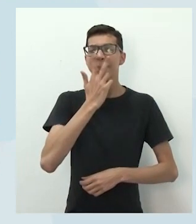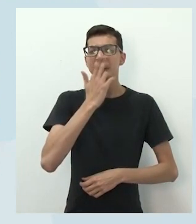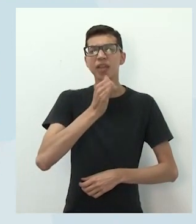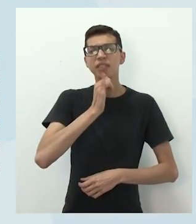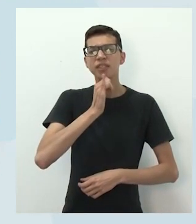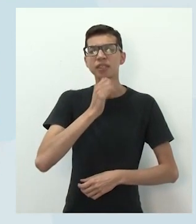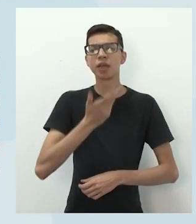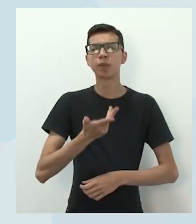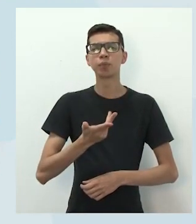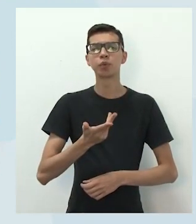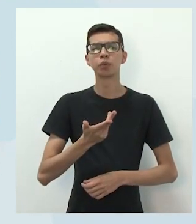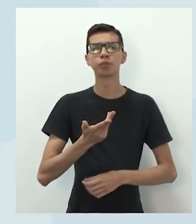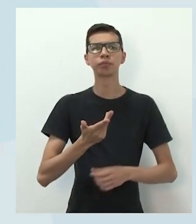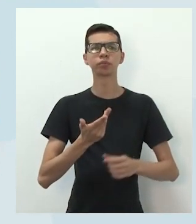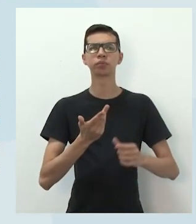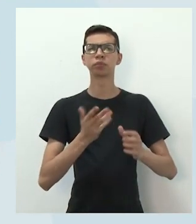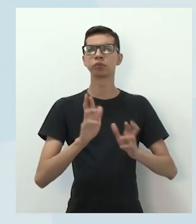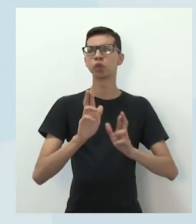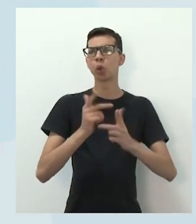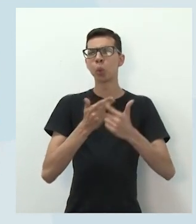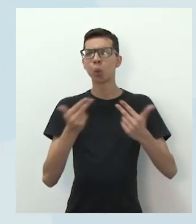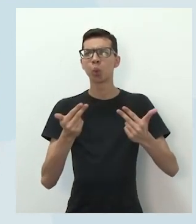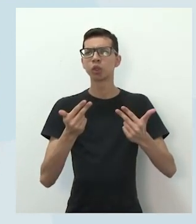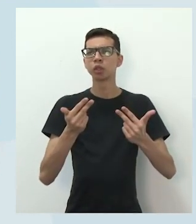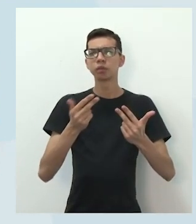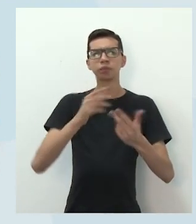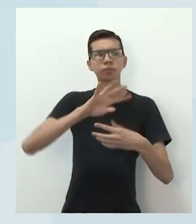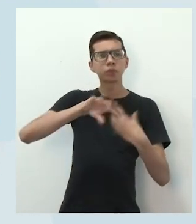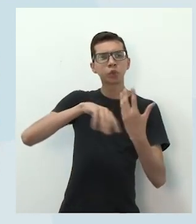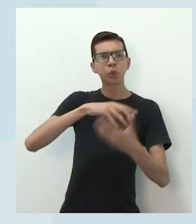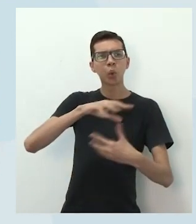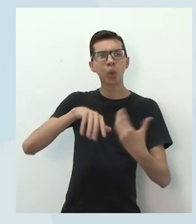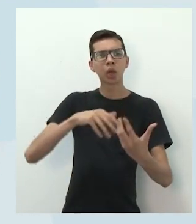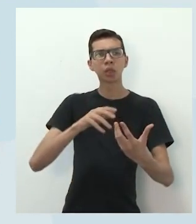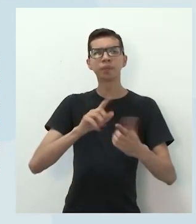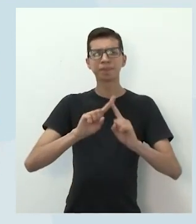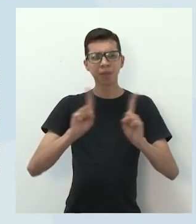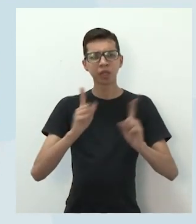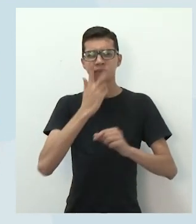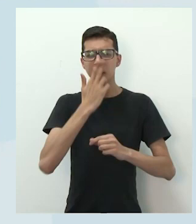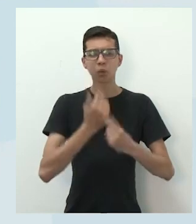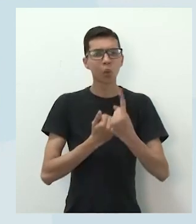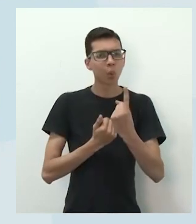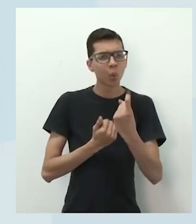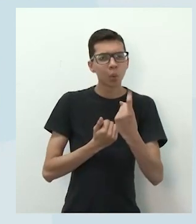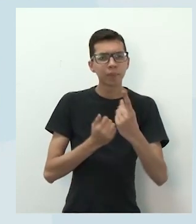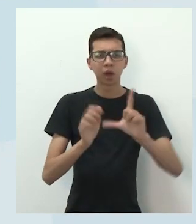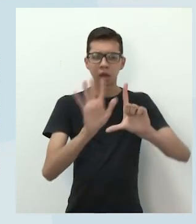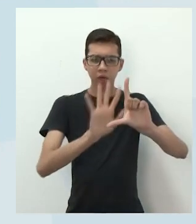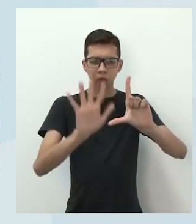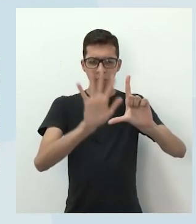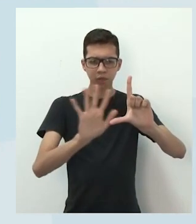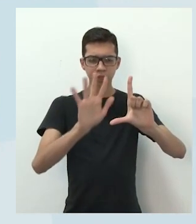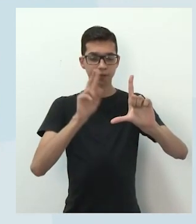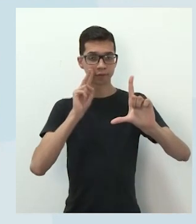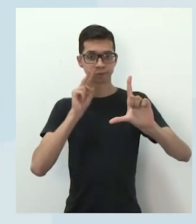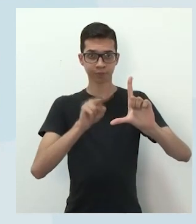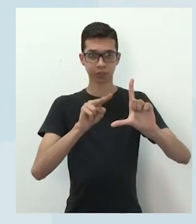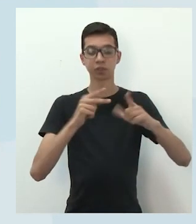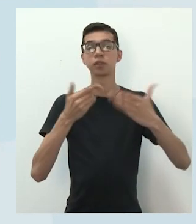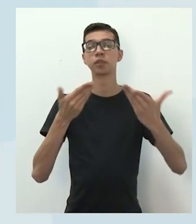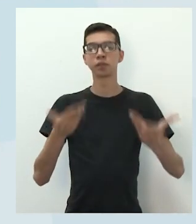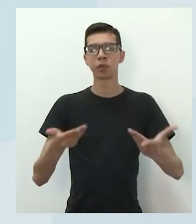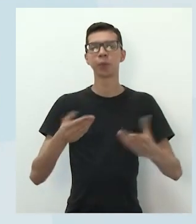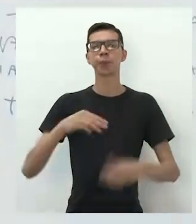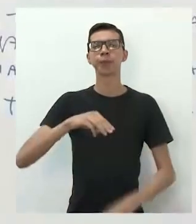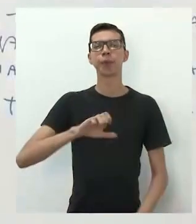fusão de elementos distintos, como se fossem um só, demonstrando sua evolução. Méliès empresta aos filmes maior dinamismo, utilizando aí